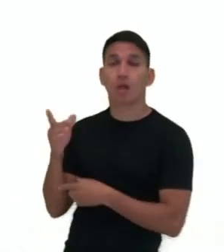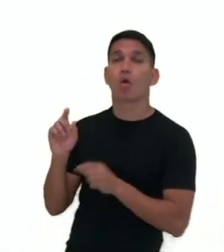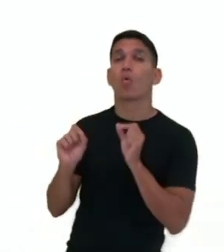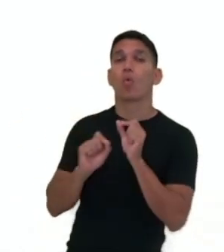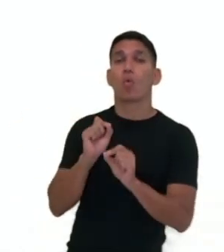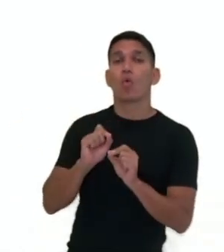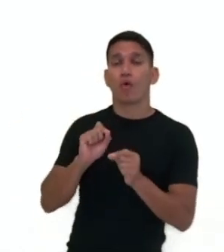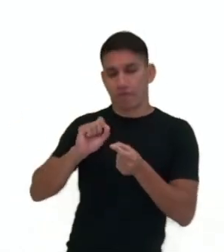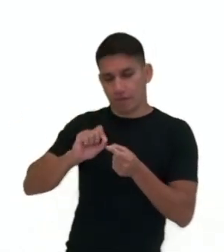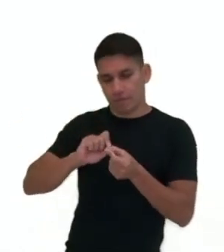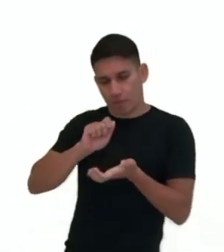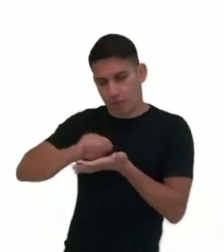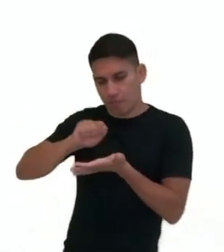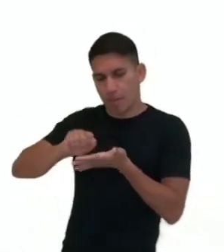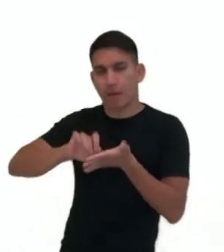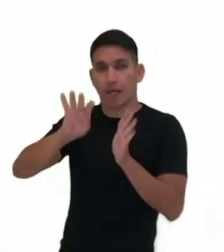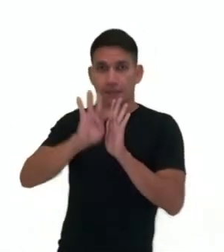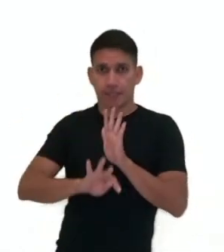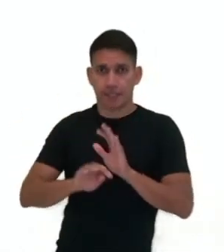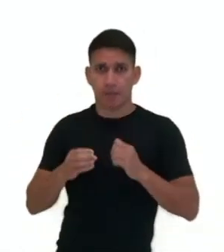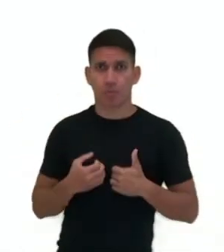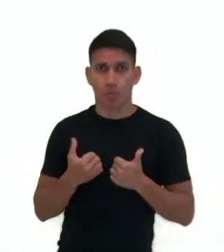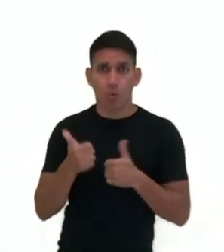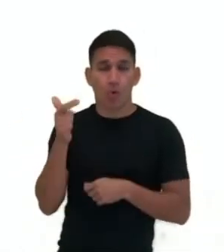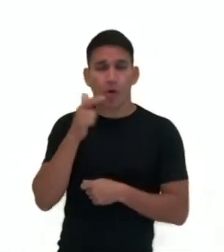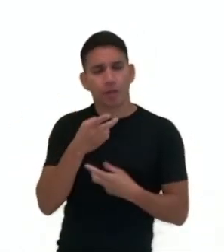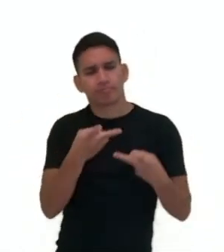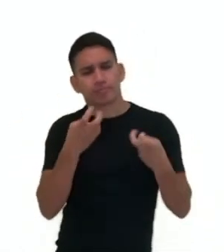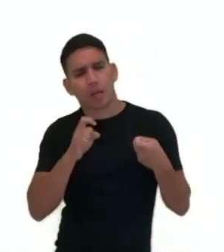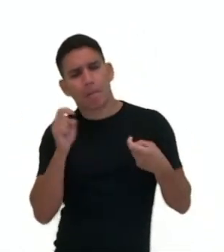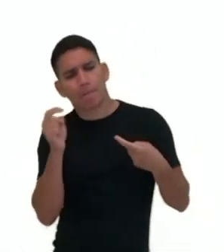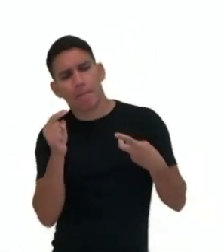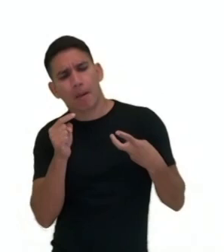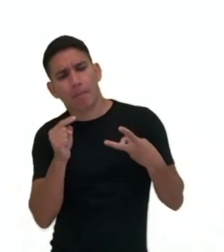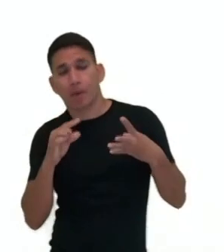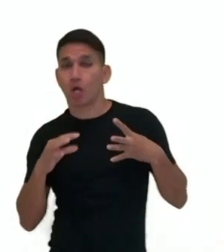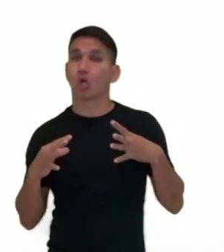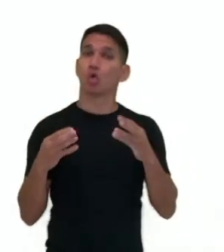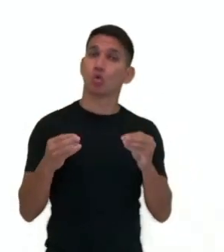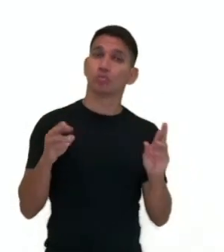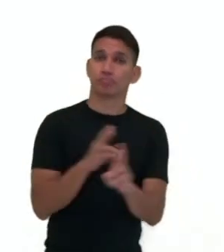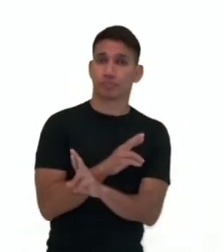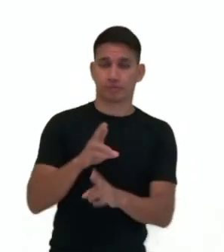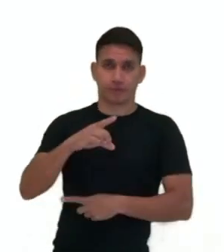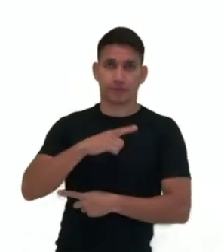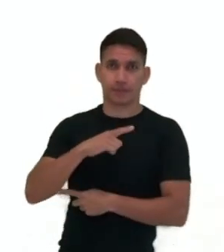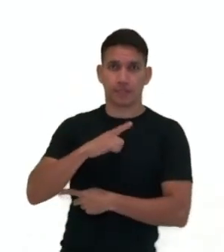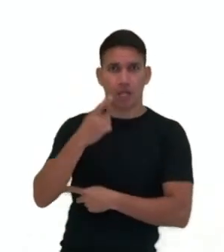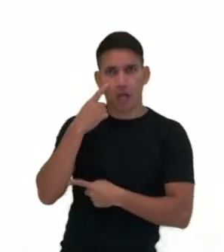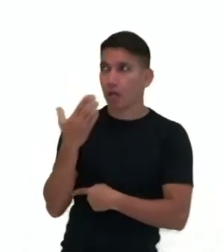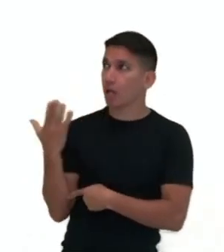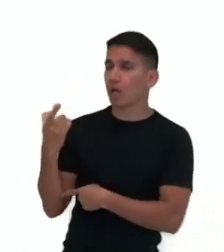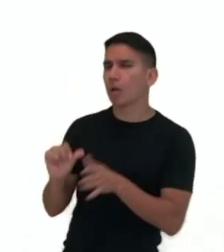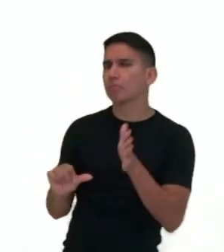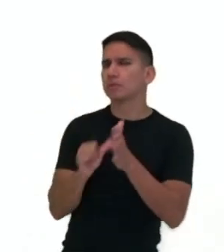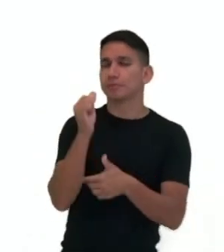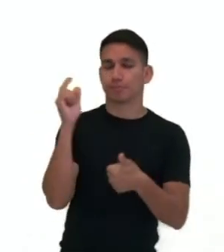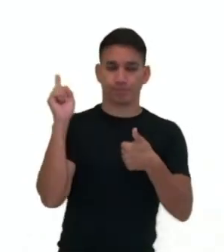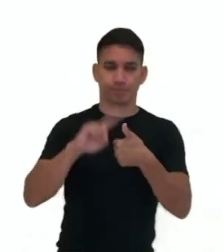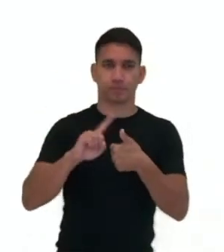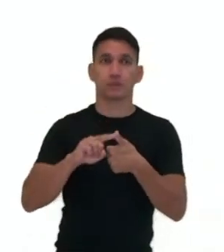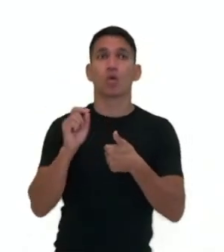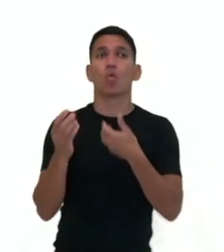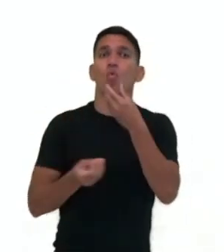boa produção, né, leve em consideração todos os aspectos aqui relacionados. Olha lá, primeiramente,